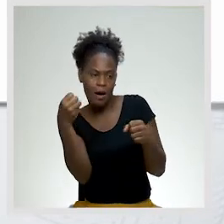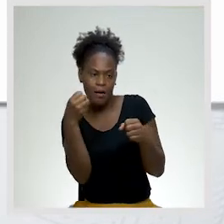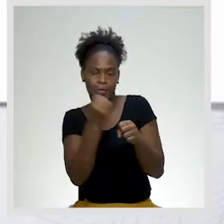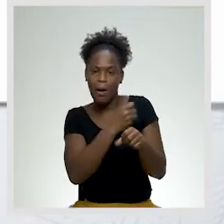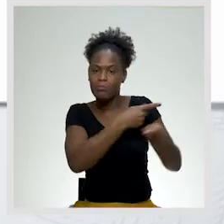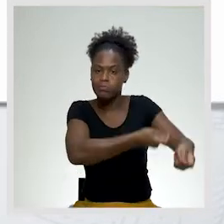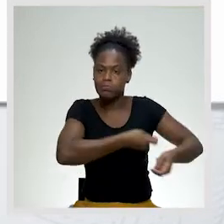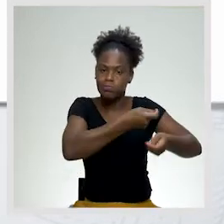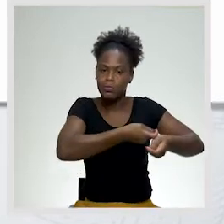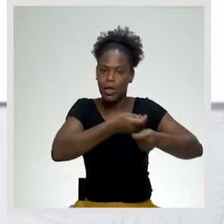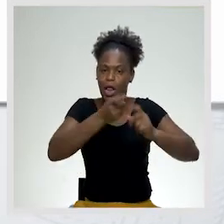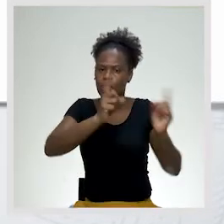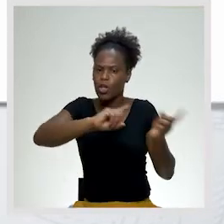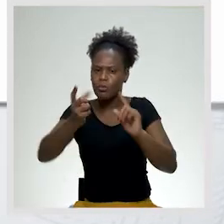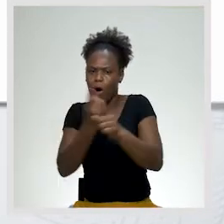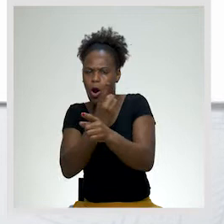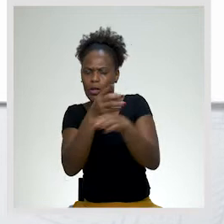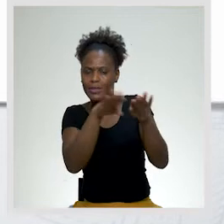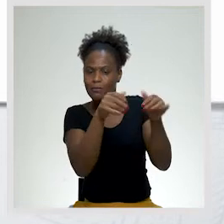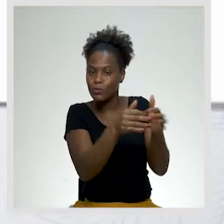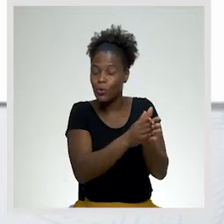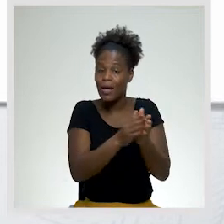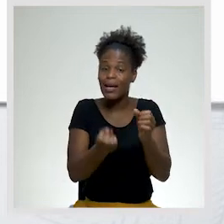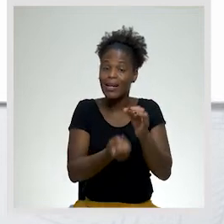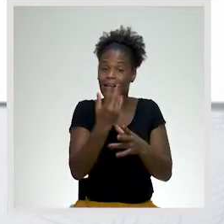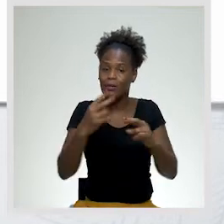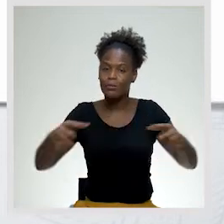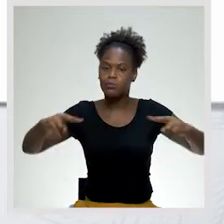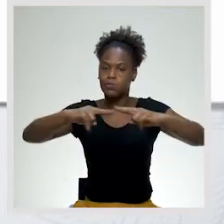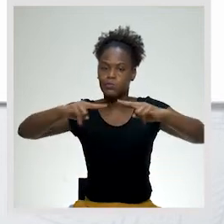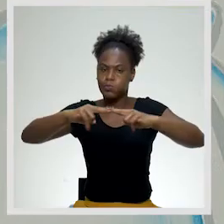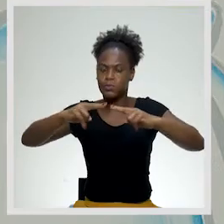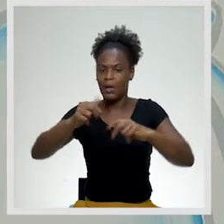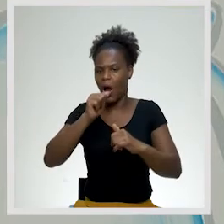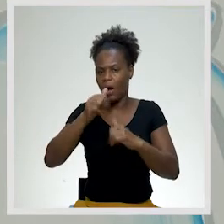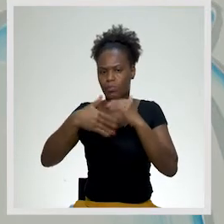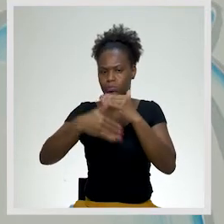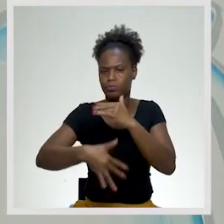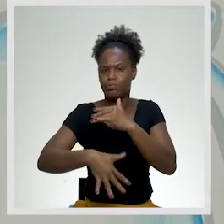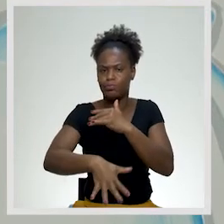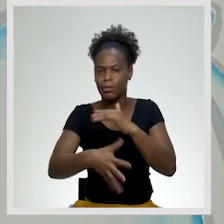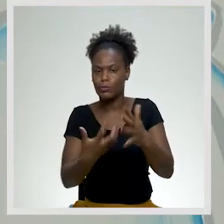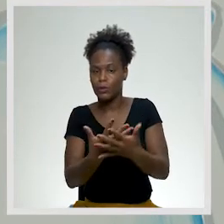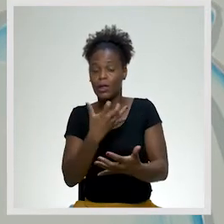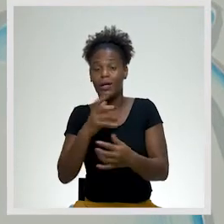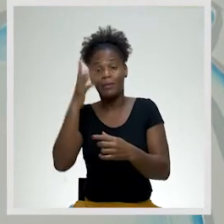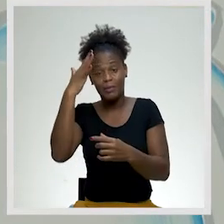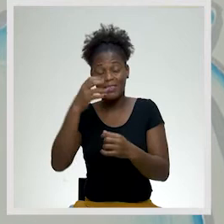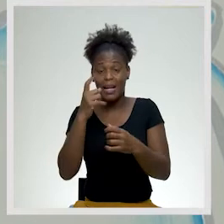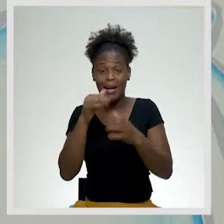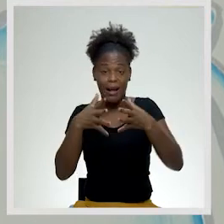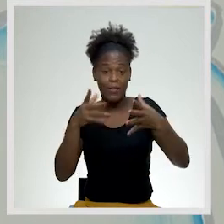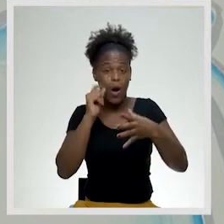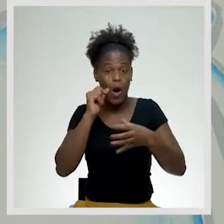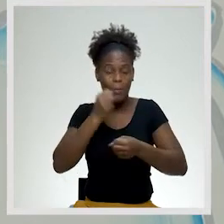todo nível. Além disso, criação de pontes, de diques, por aí fora. A grande capacidade do homem em